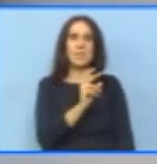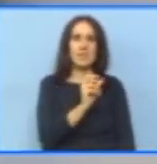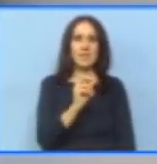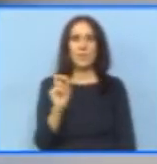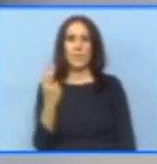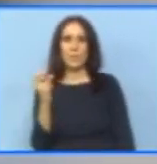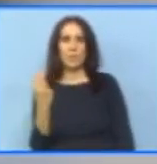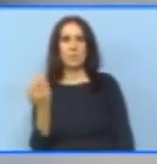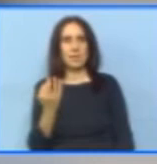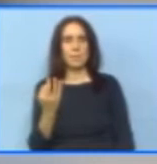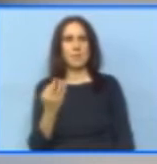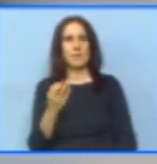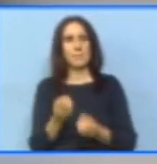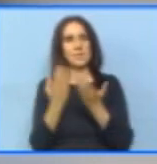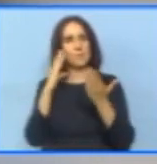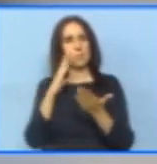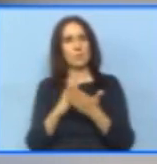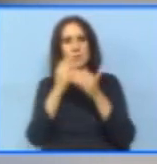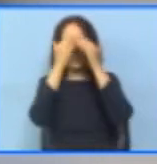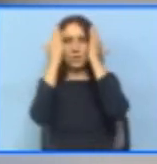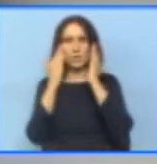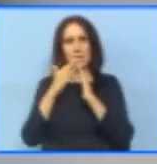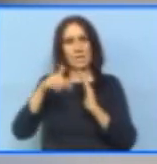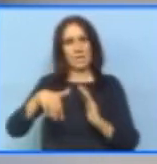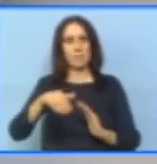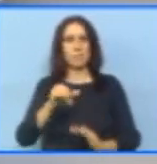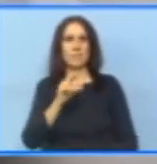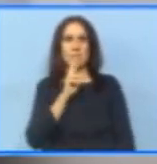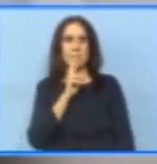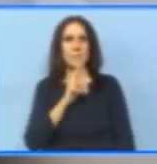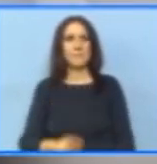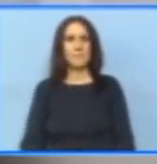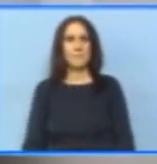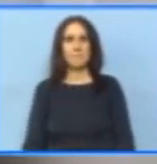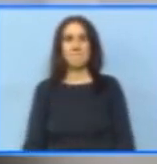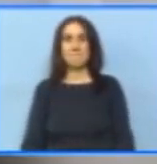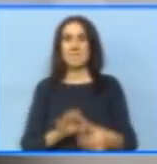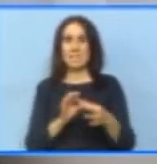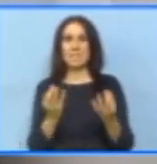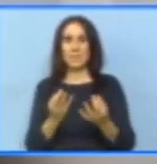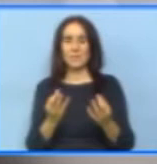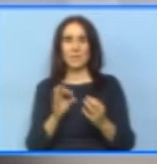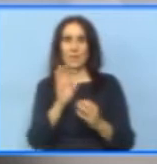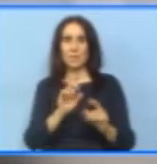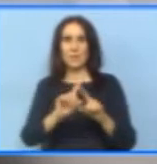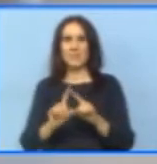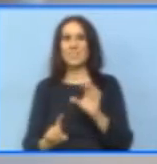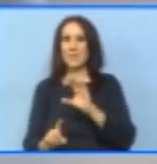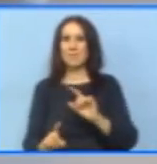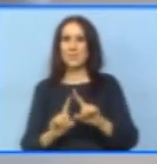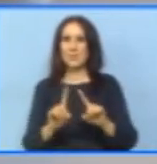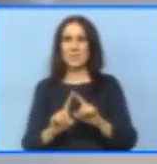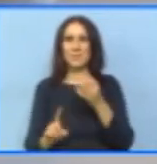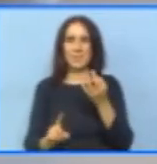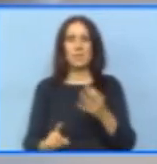que é exatamente a última aparição de Nossa Senhora aqui em Fátima. Essa ligação, de facto, por muitas formas e por muitos caminhos